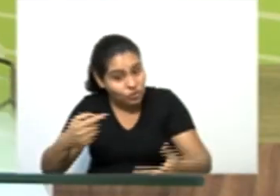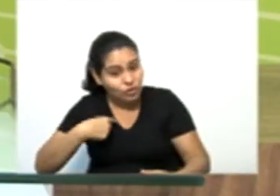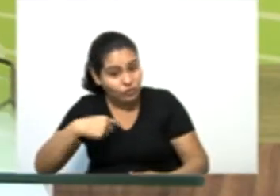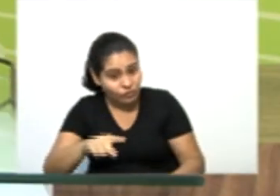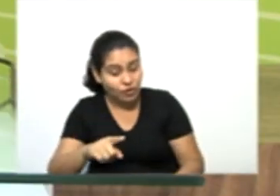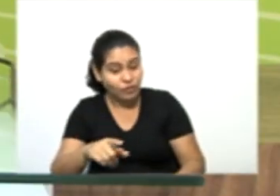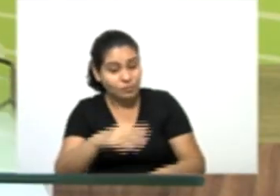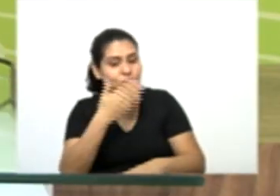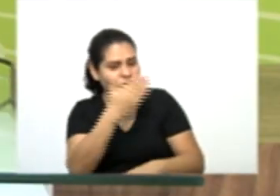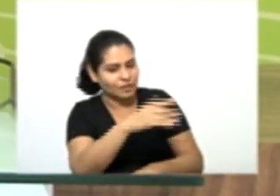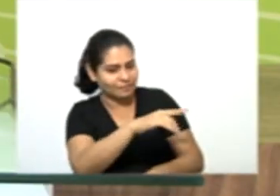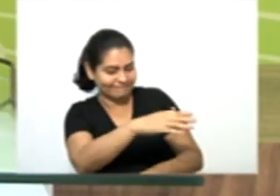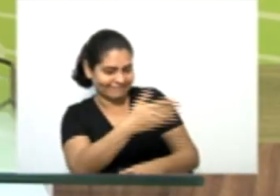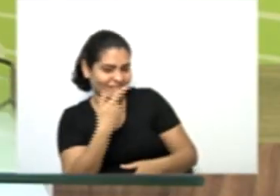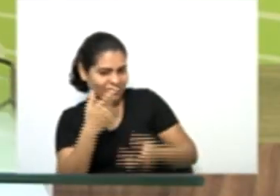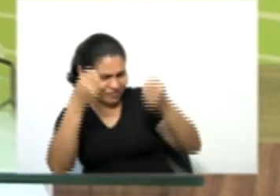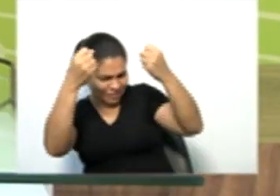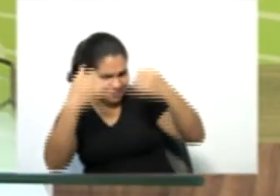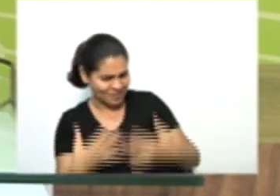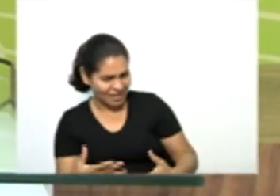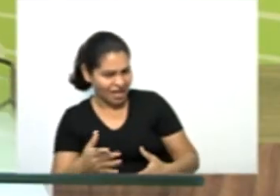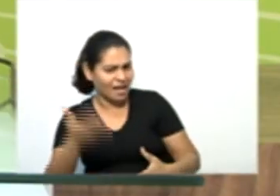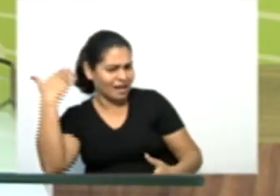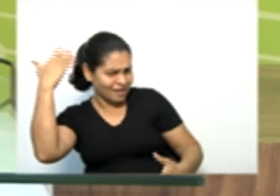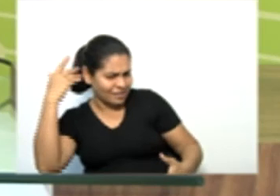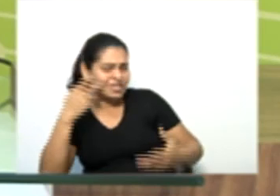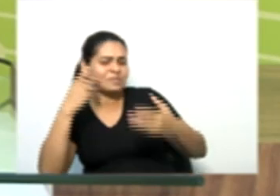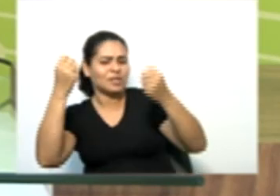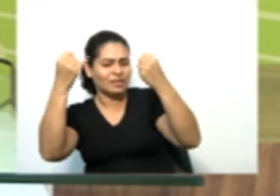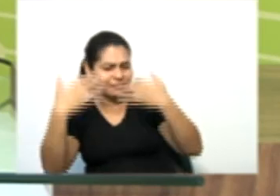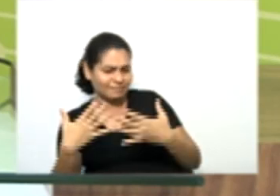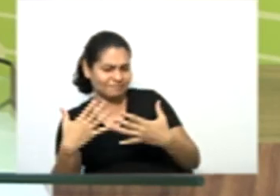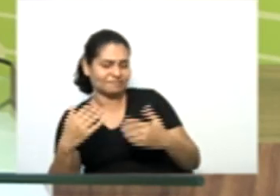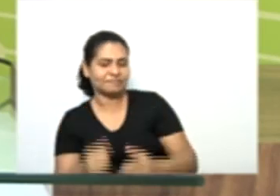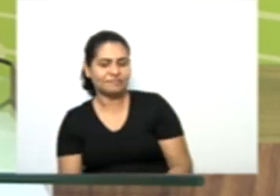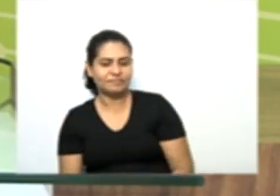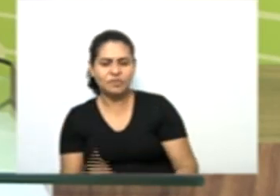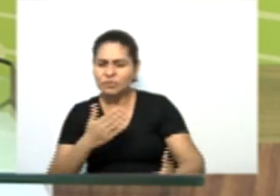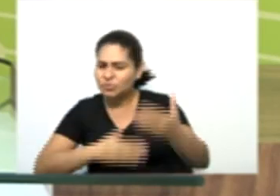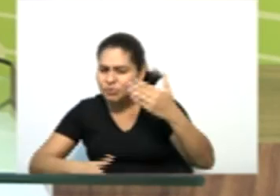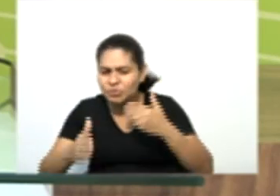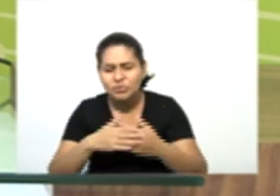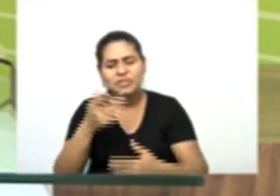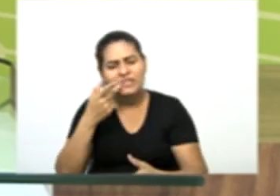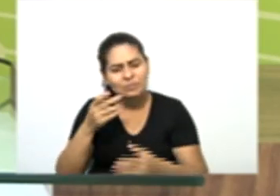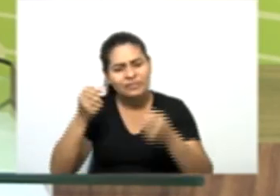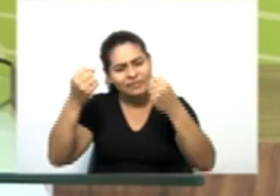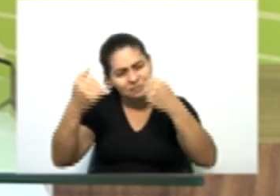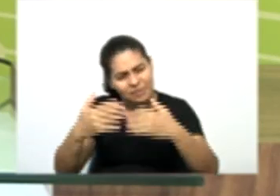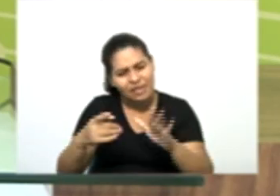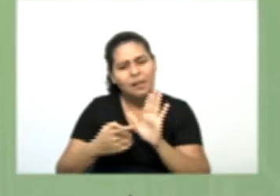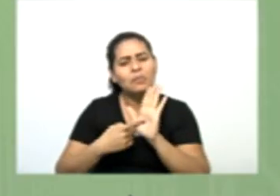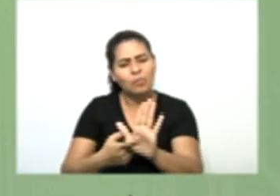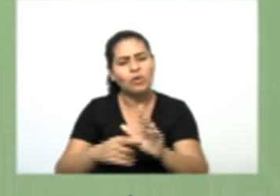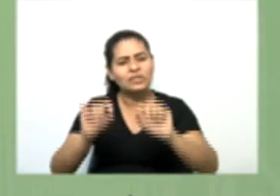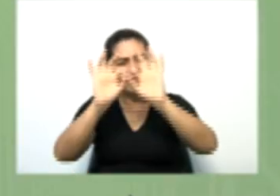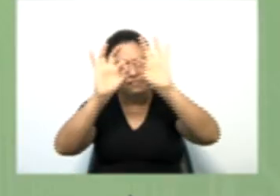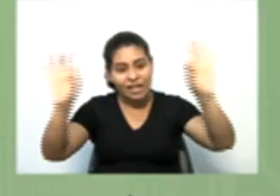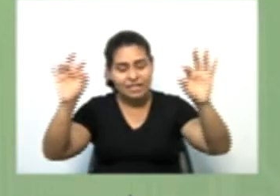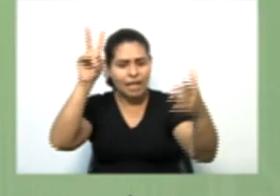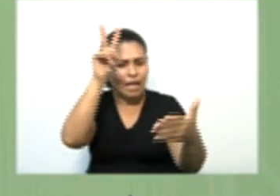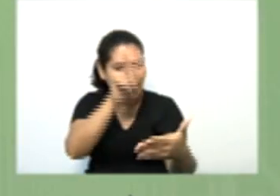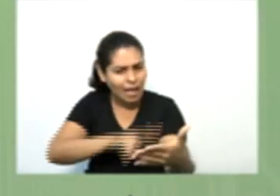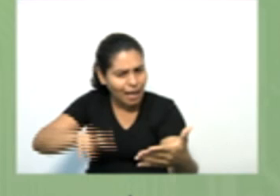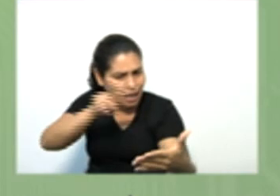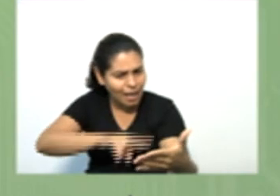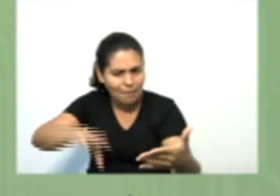tomar a vez do professor Clébio e vou reforçar aquilo que a gente tem mostrado em todas as aulas, gente. Todas as aulas a gente apresenta essa frase. Quem lê